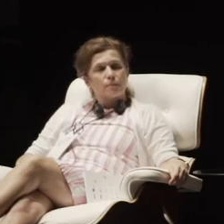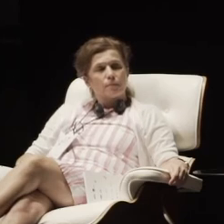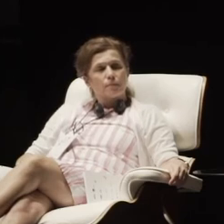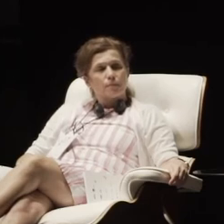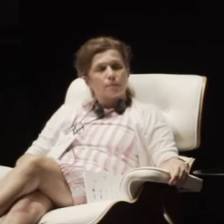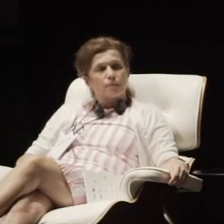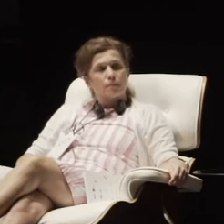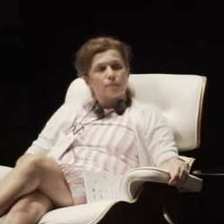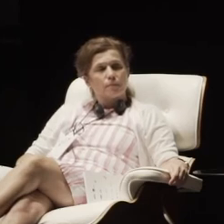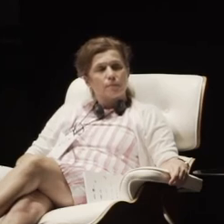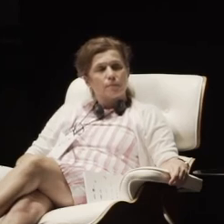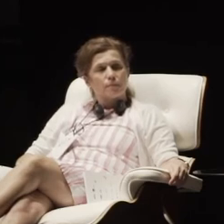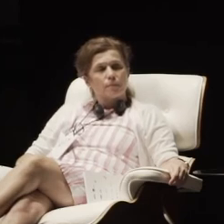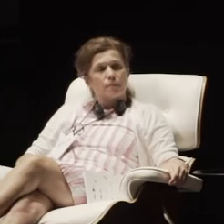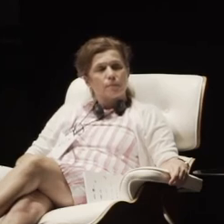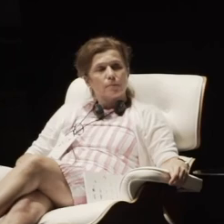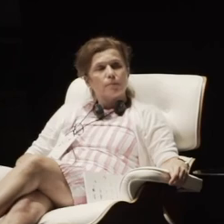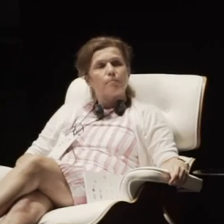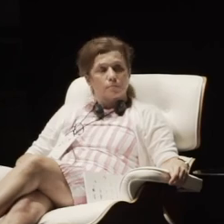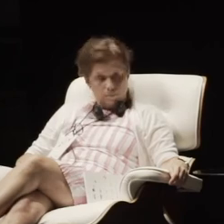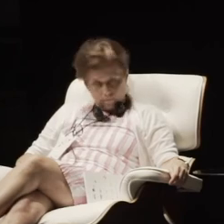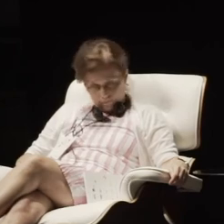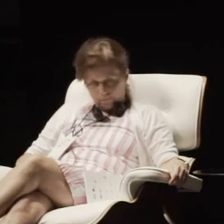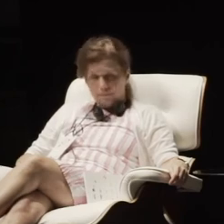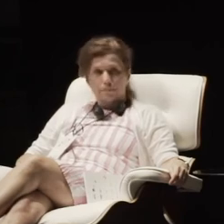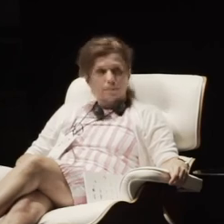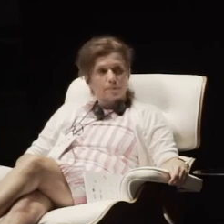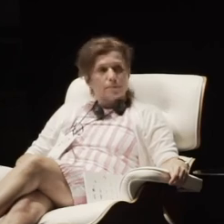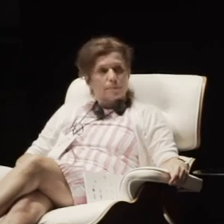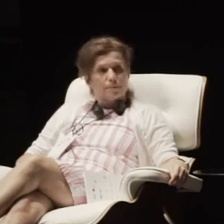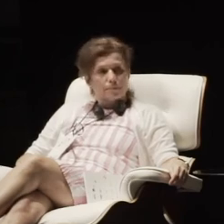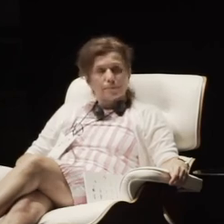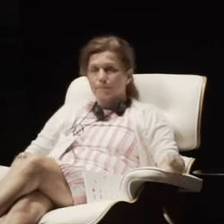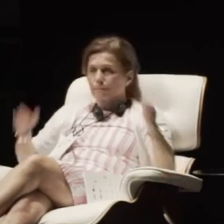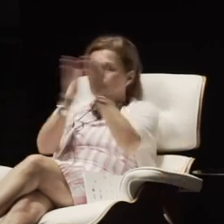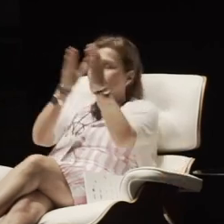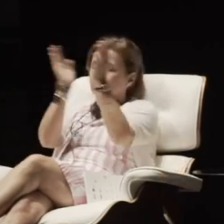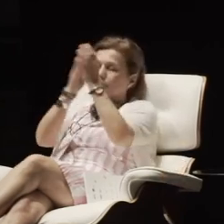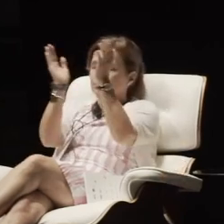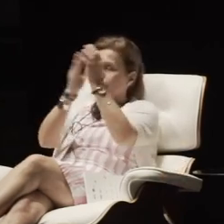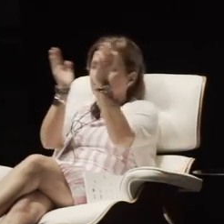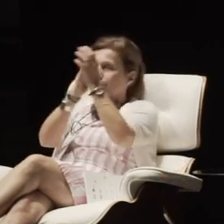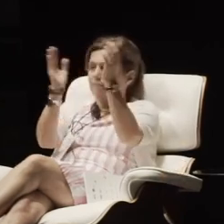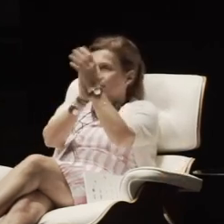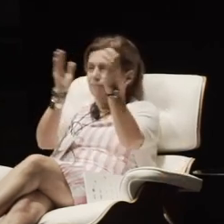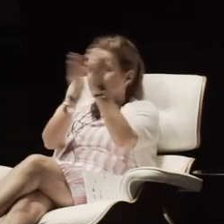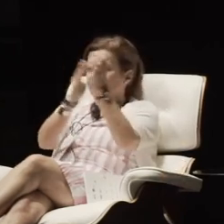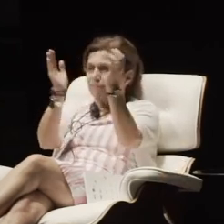mangas e fazer junto. Acho que a gente não pode bobear. Eu sinto isso.